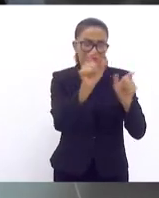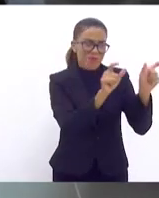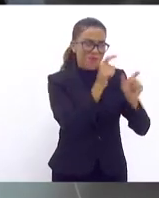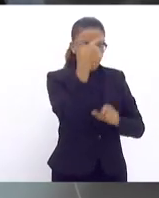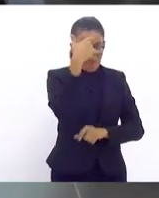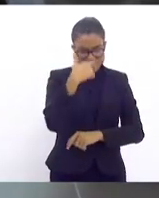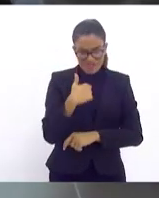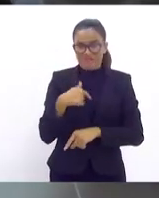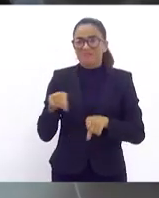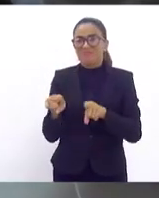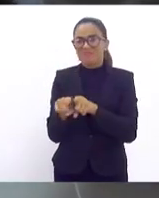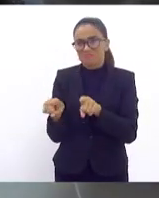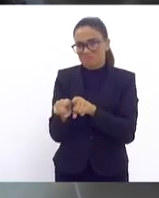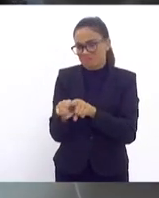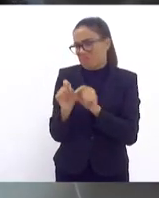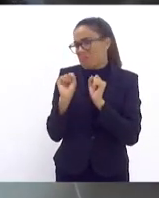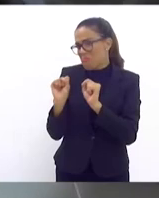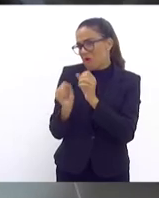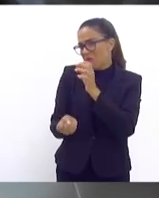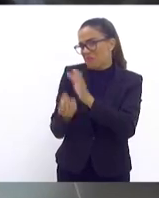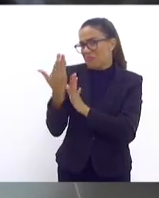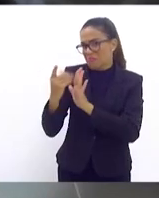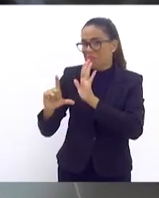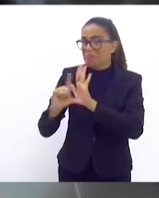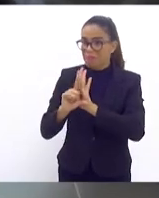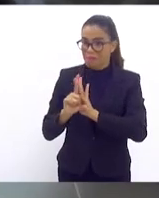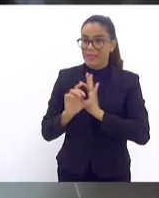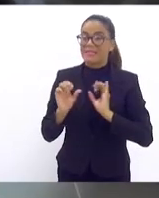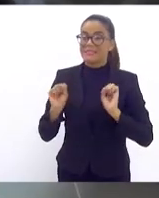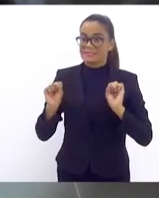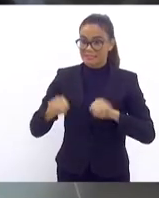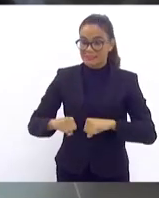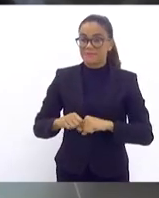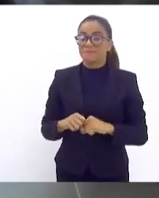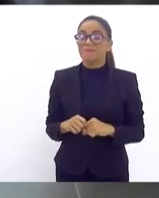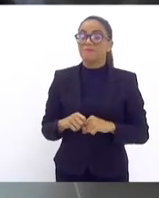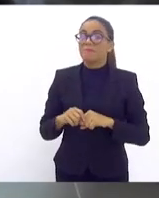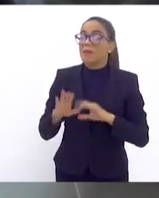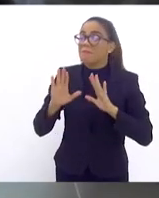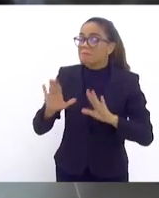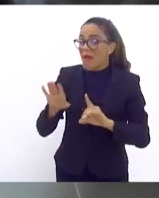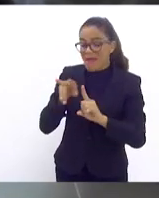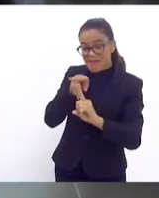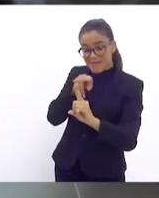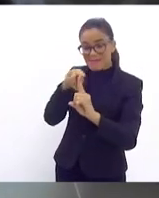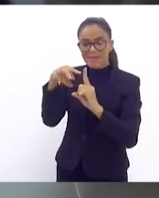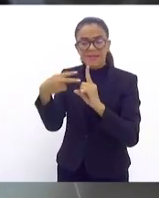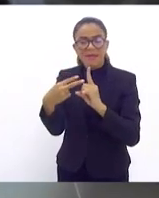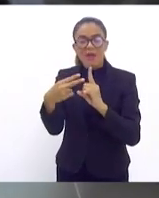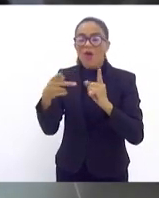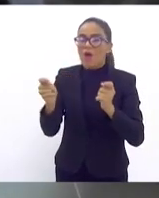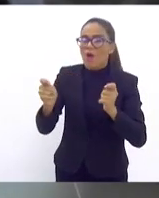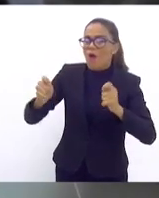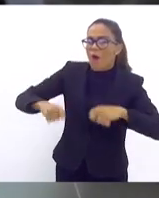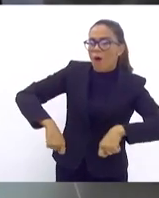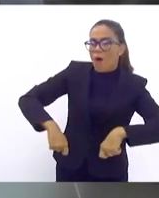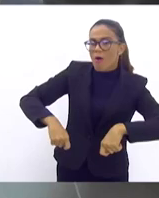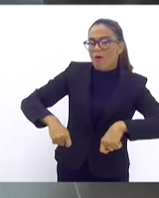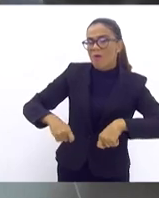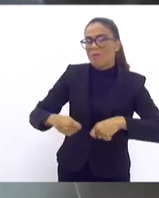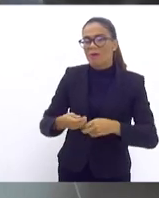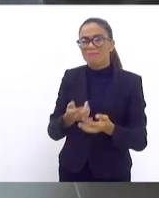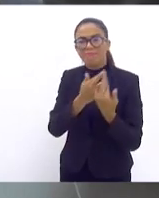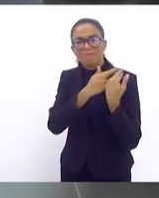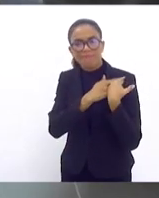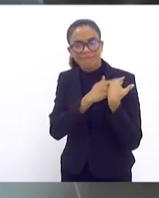União, pode o Estado, pode os municípios, etc. Mas, sob ponto de vista da competência, é